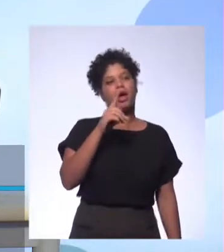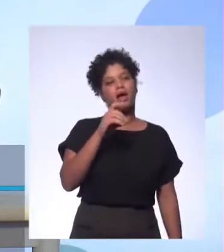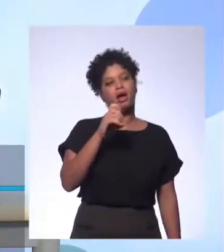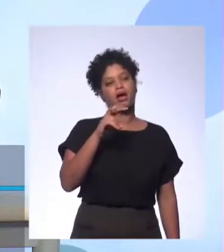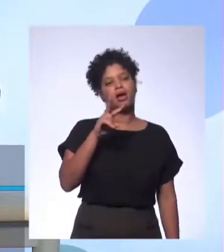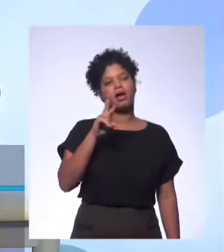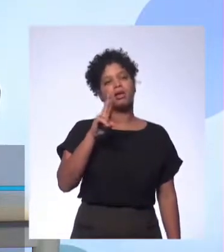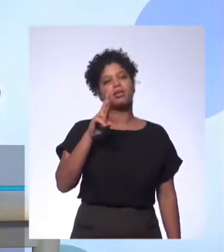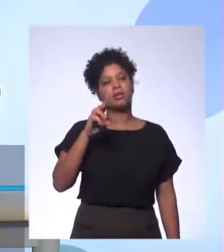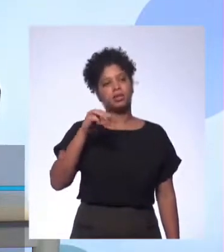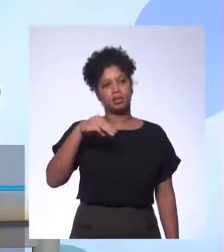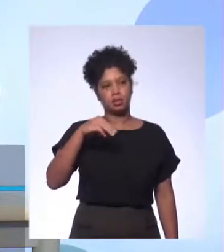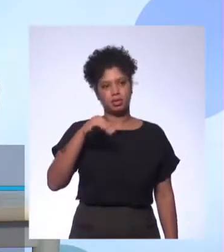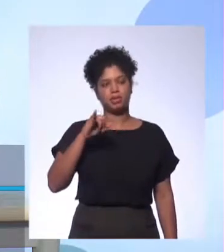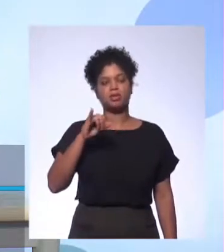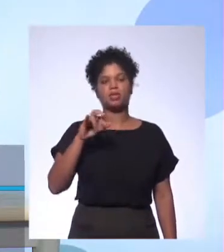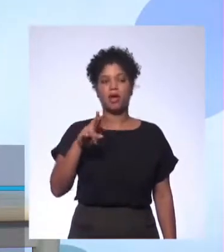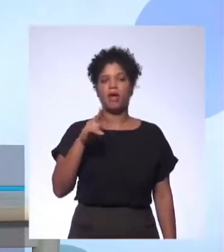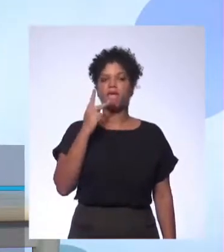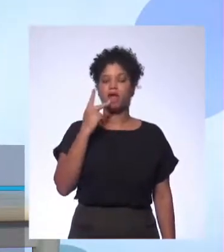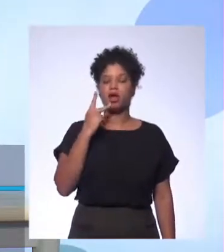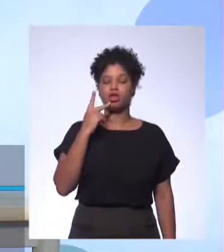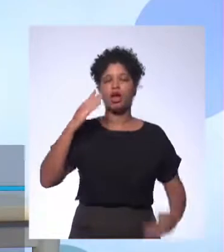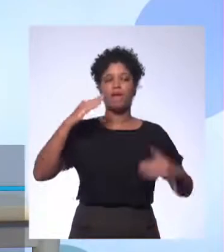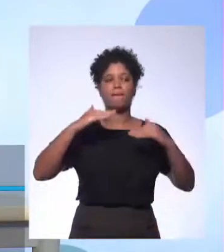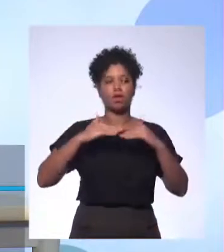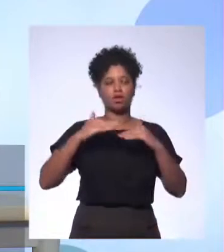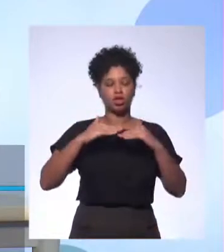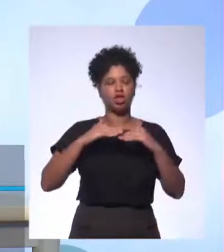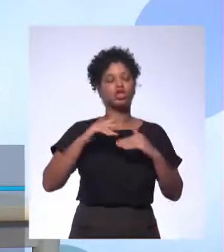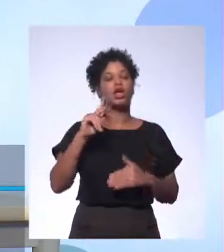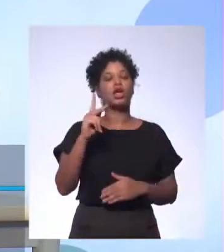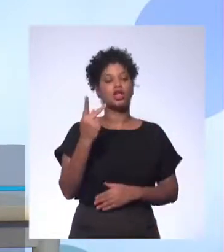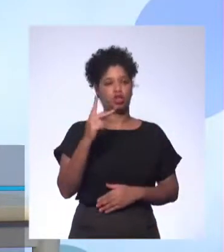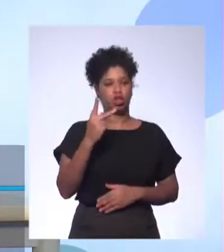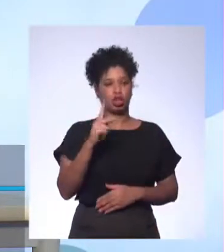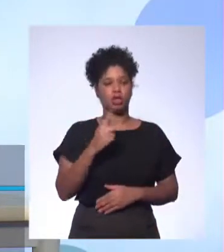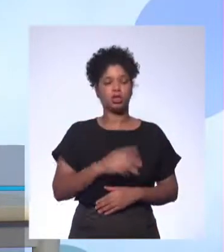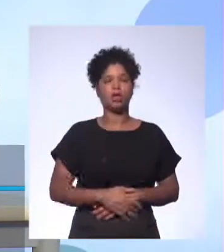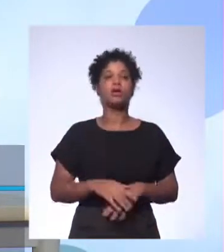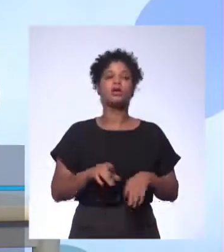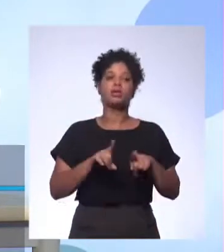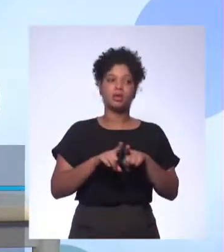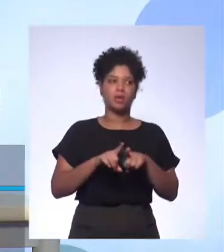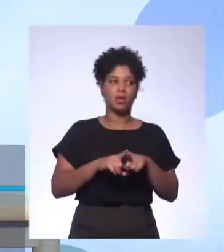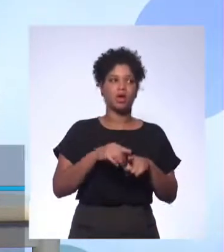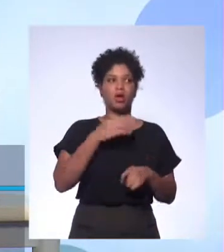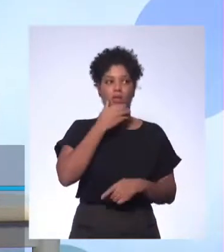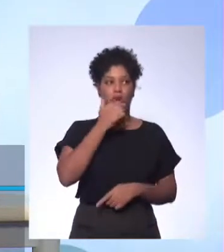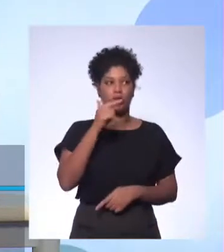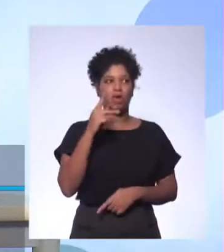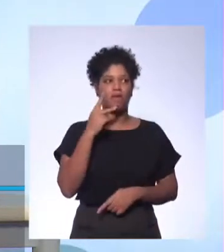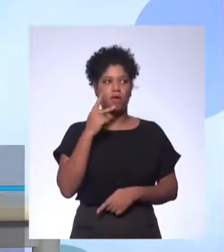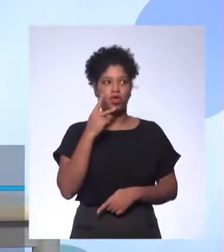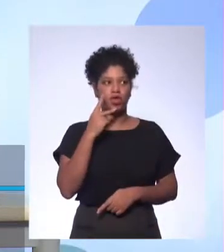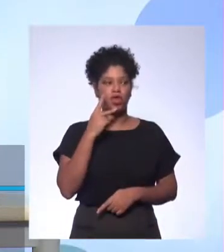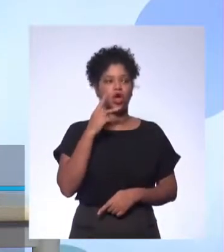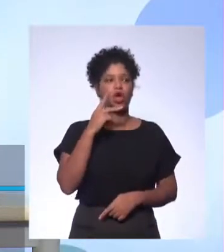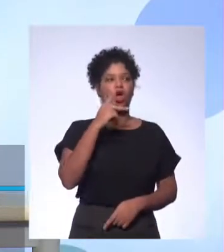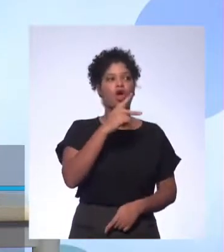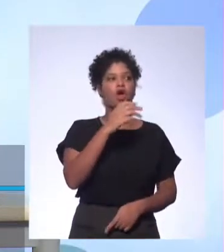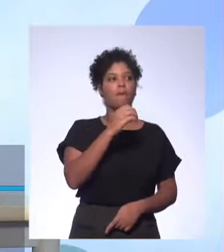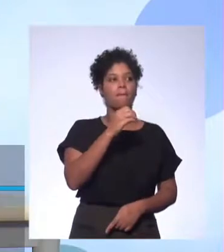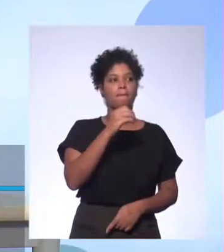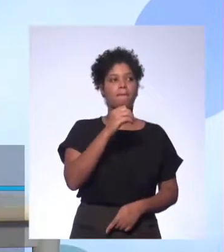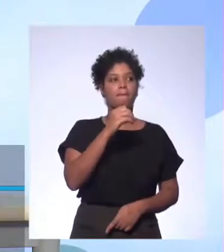falou que a a ponte de hidrogênio né o professor Jonathan falou que é dipolo dipolo é ponte de